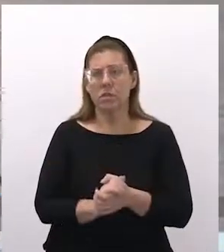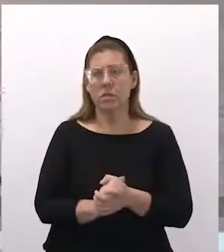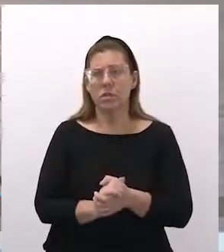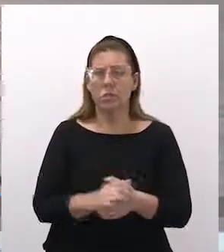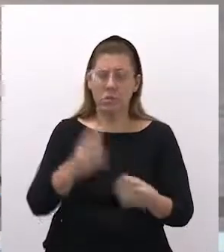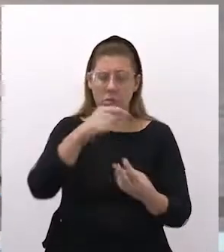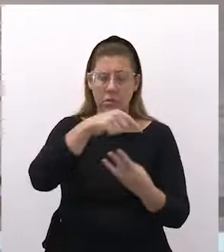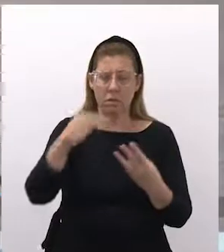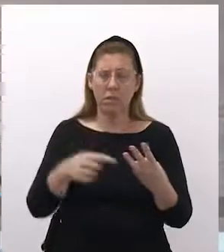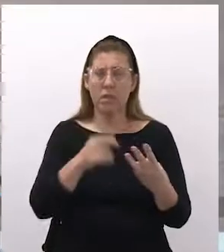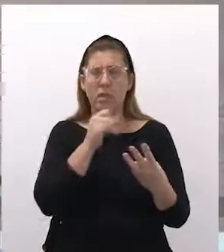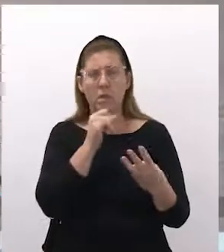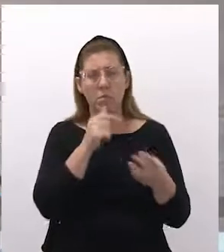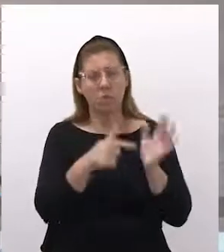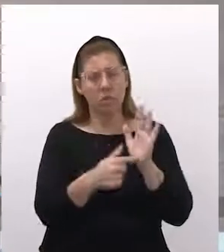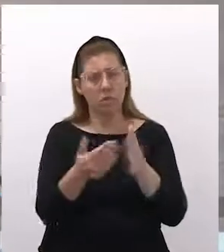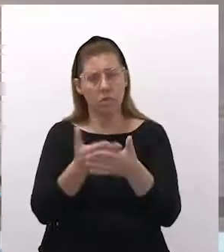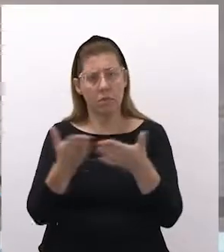3 exemplos